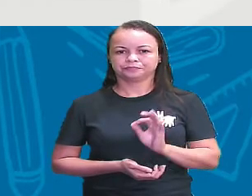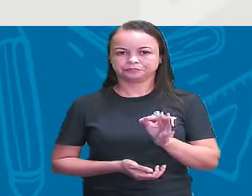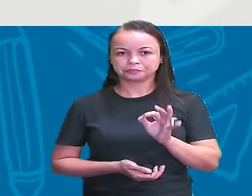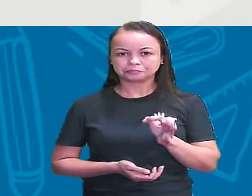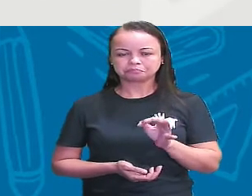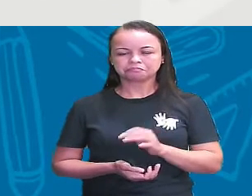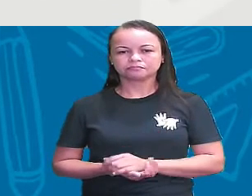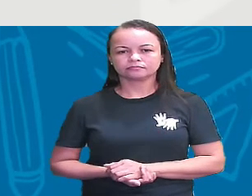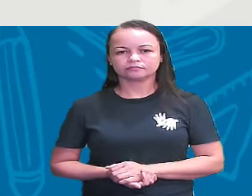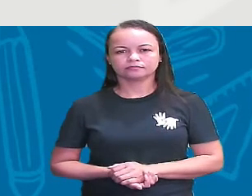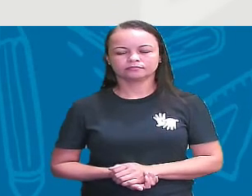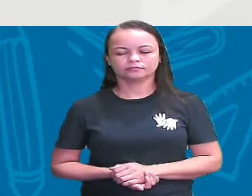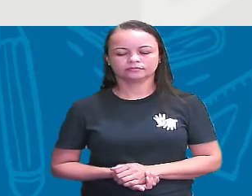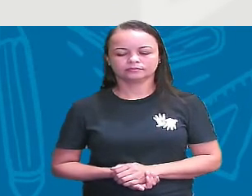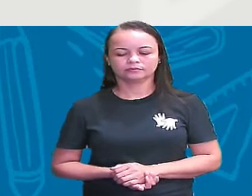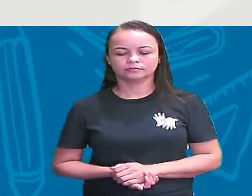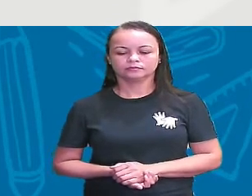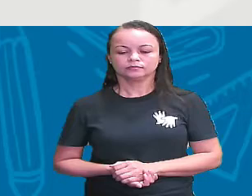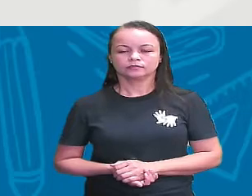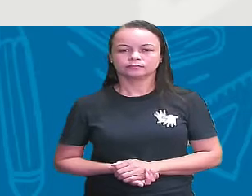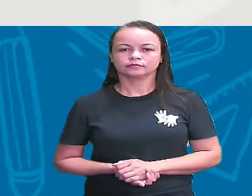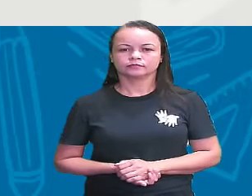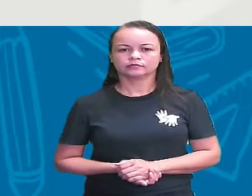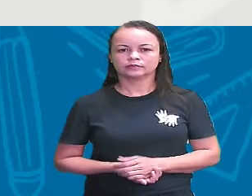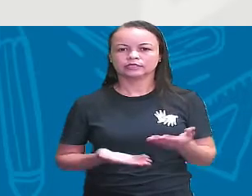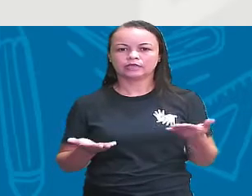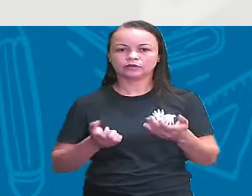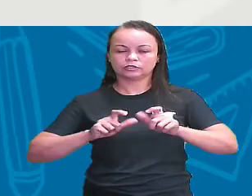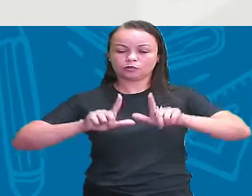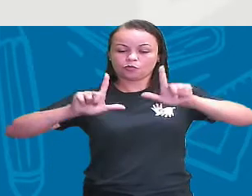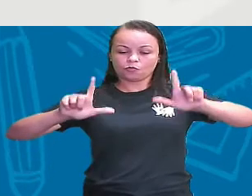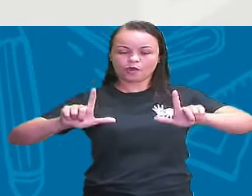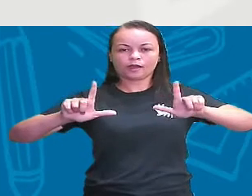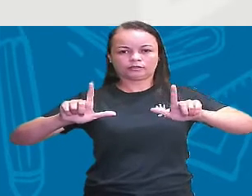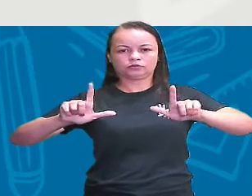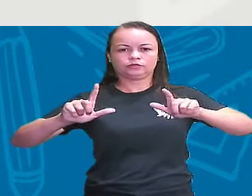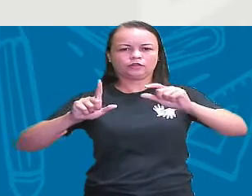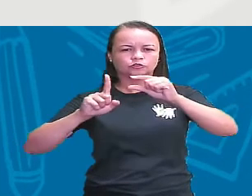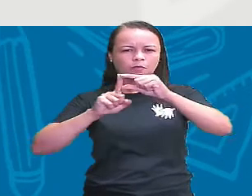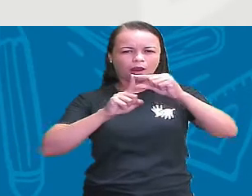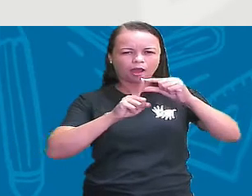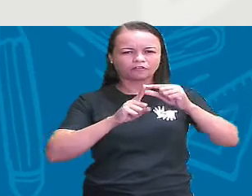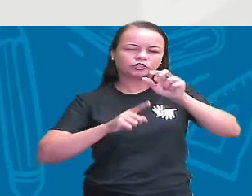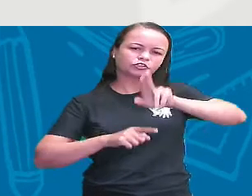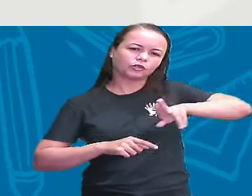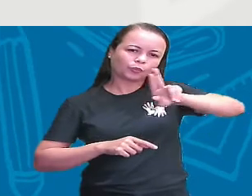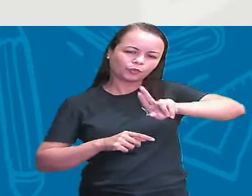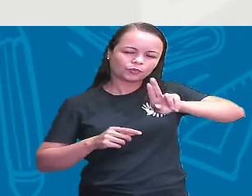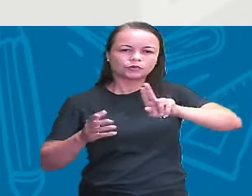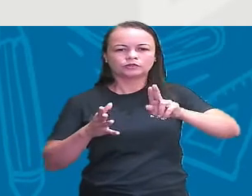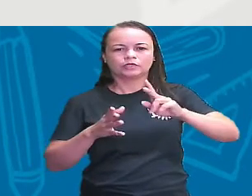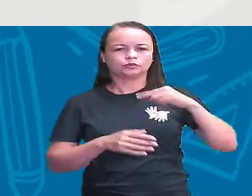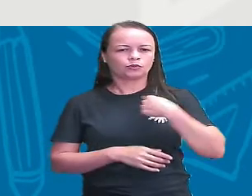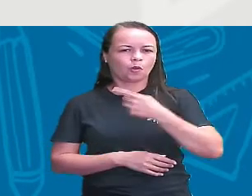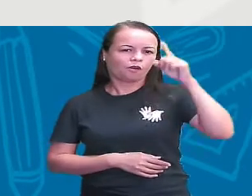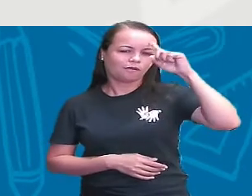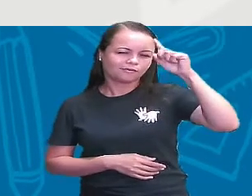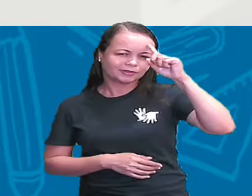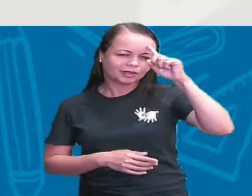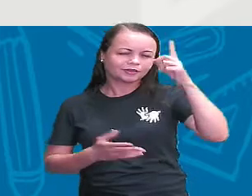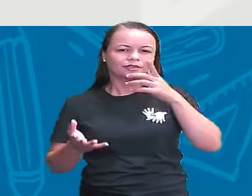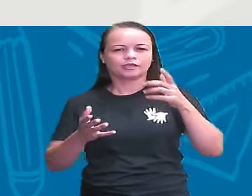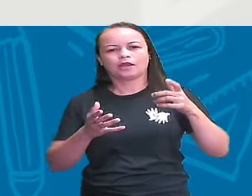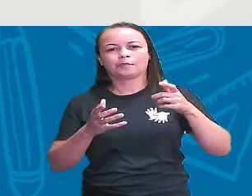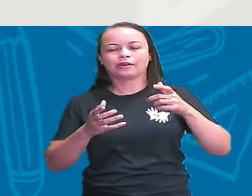certo? Aí eu trouxe aqui um quadro das palavras que geralmente a gente usa no nosso dia a dia para localizar